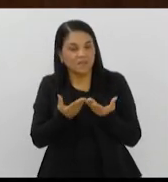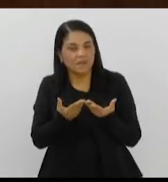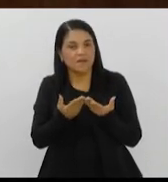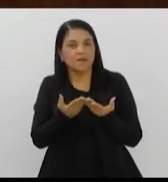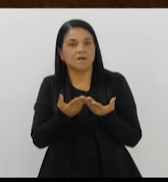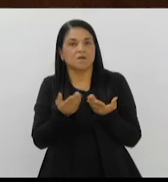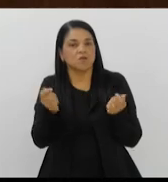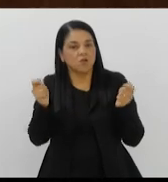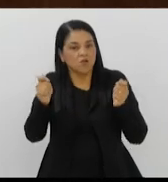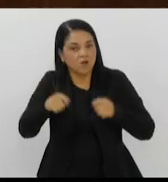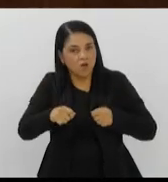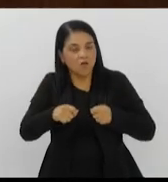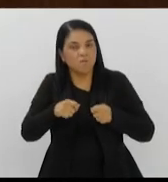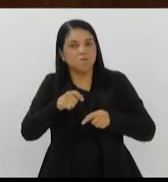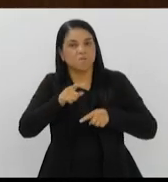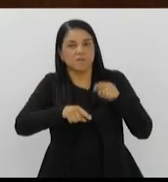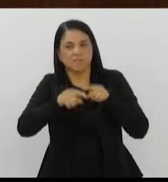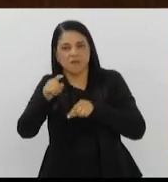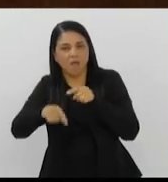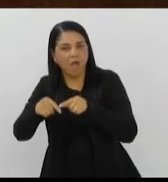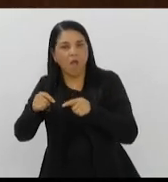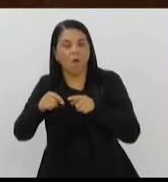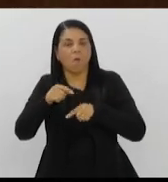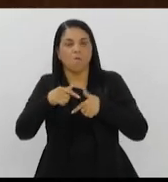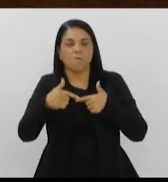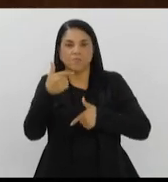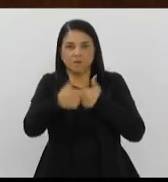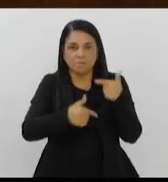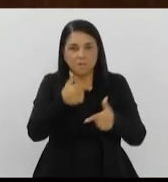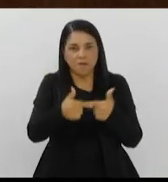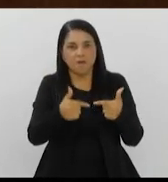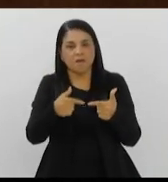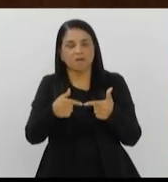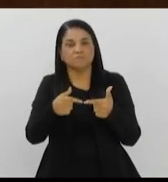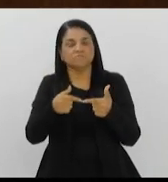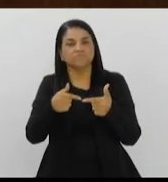trabalho, a elevar a um patamar maior, uma categoria